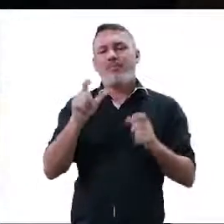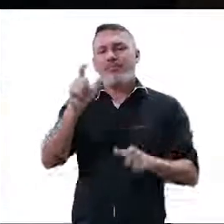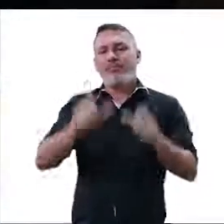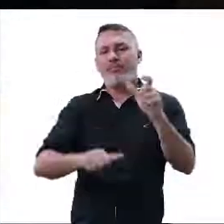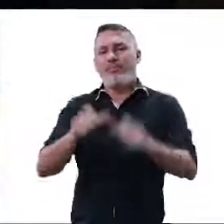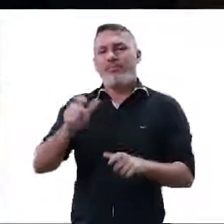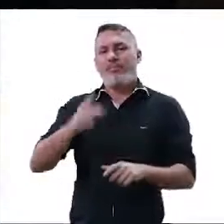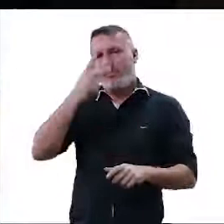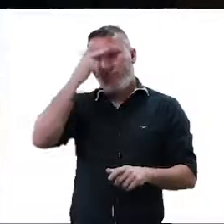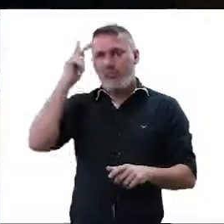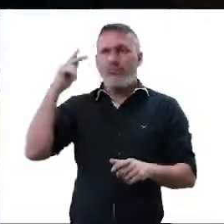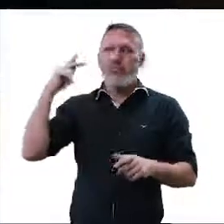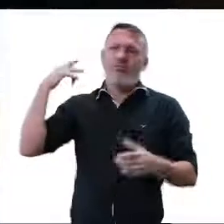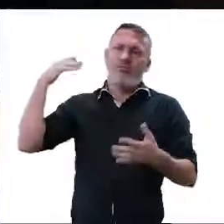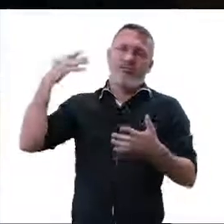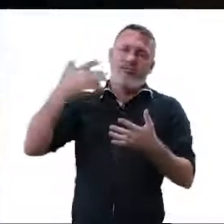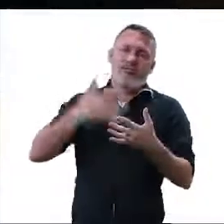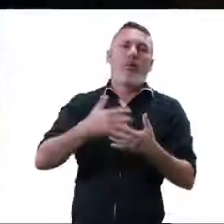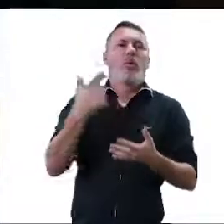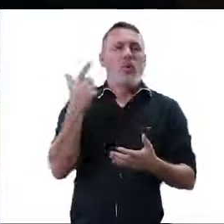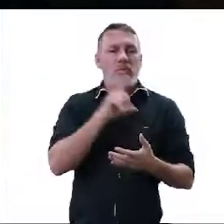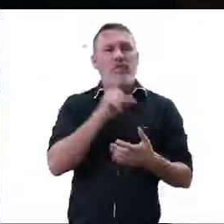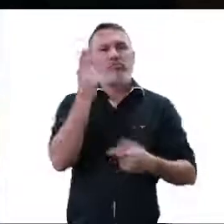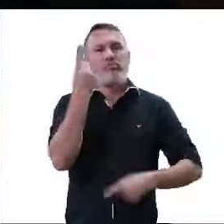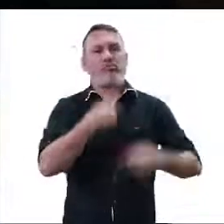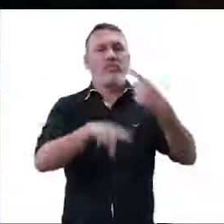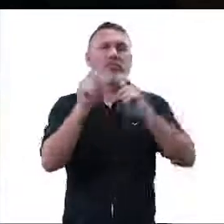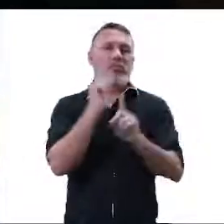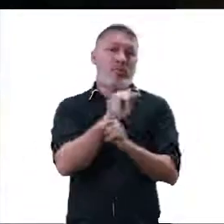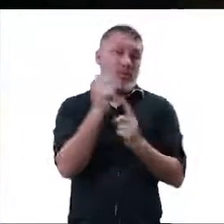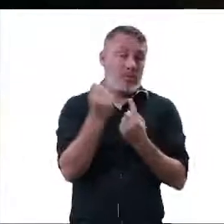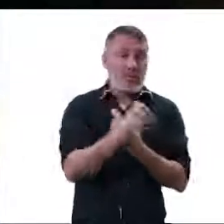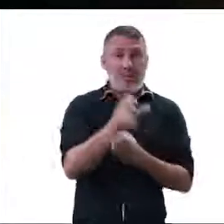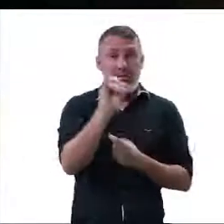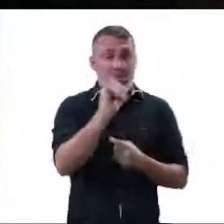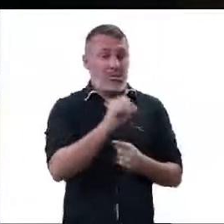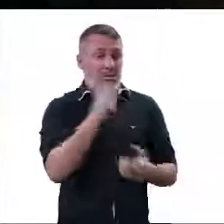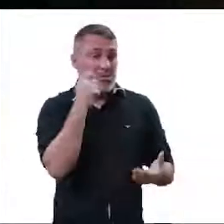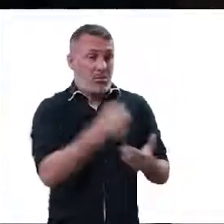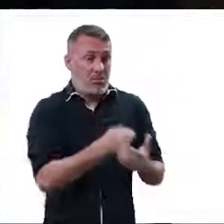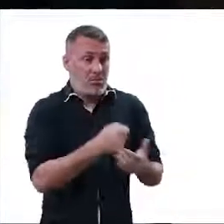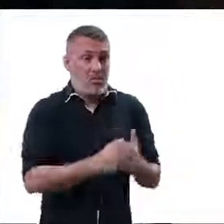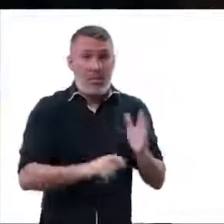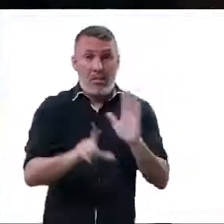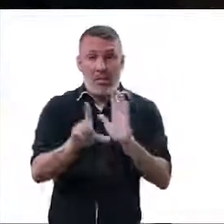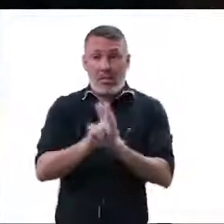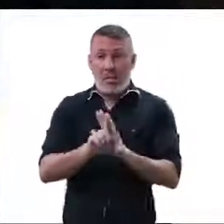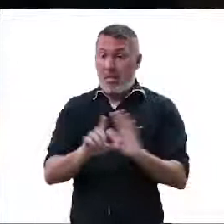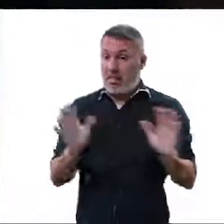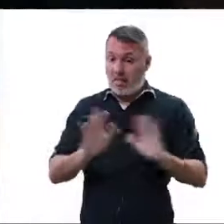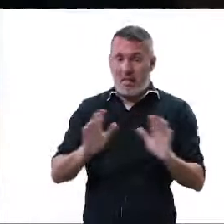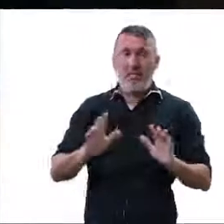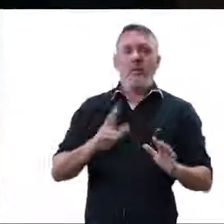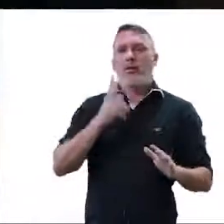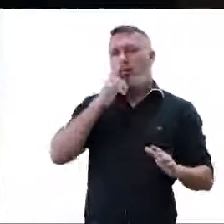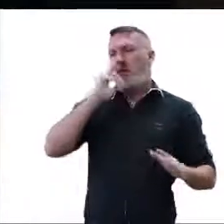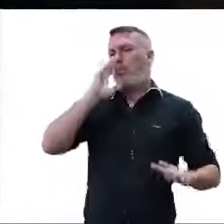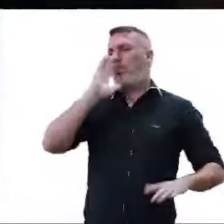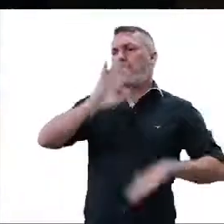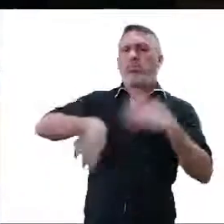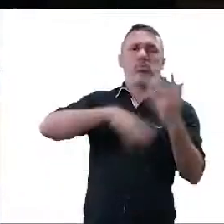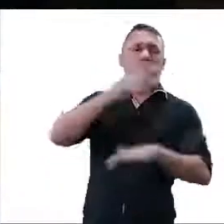obedecerem essas leis, eles garantem o progresso dessa sociedade. Caso contrário, você vai ter exatamente o caos e o fim